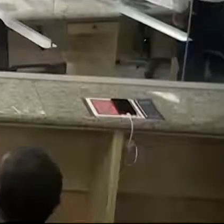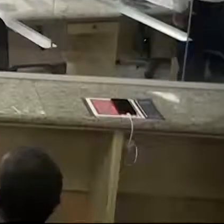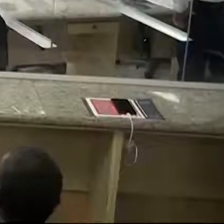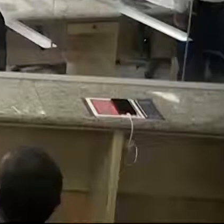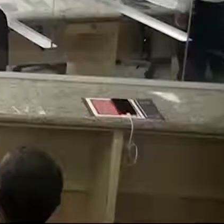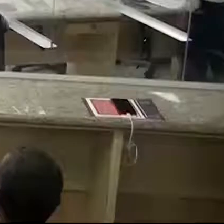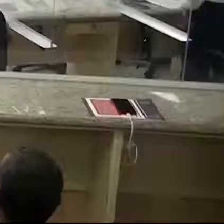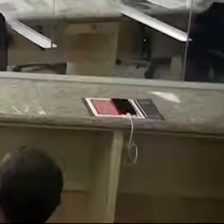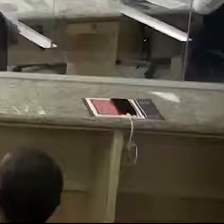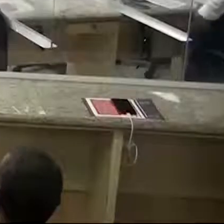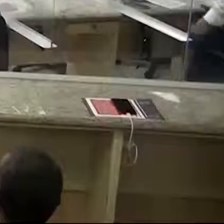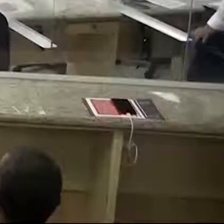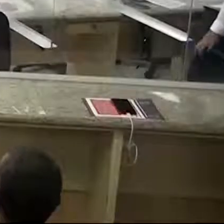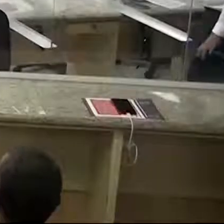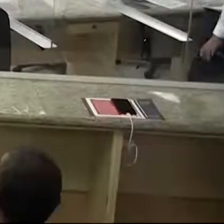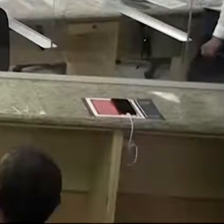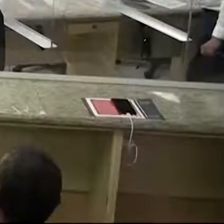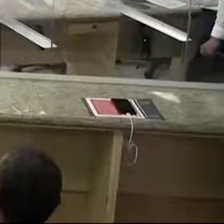Vem cá, Natália.